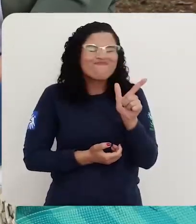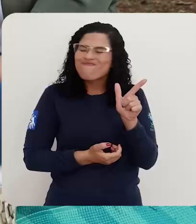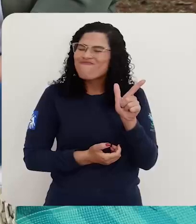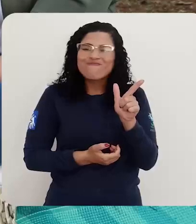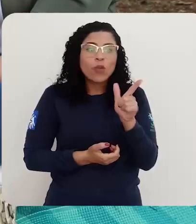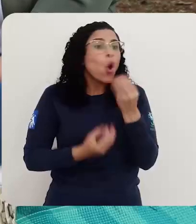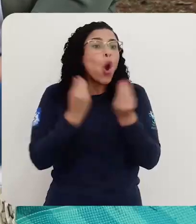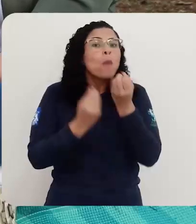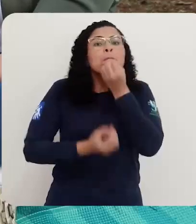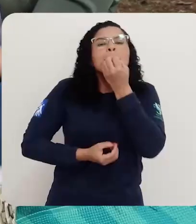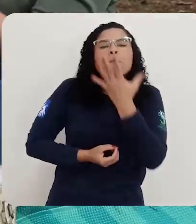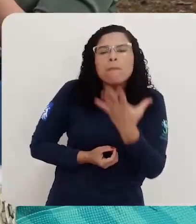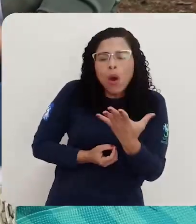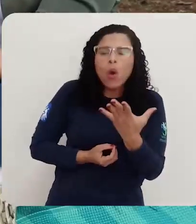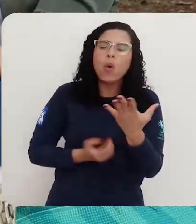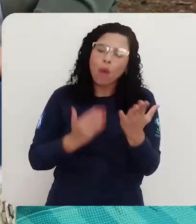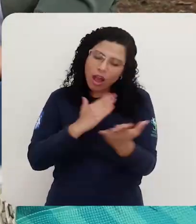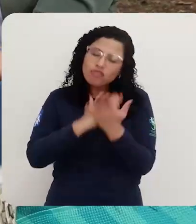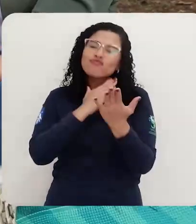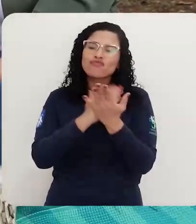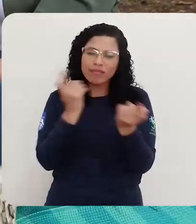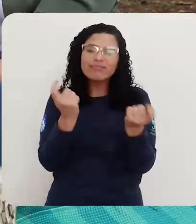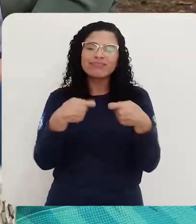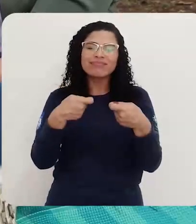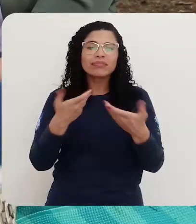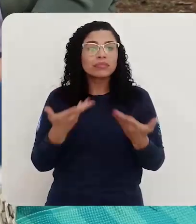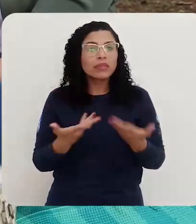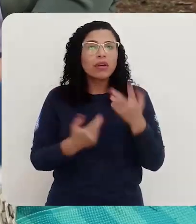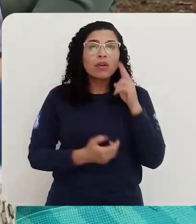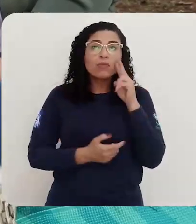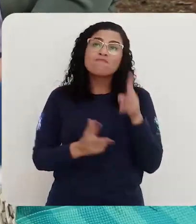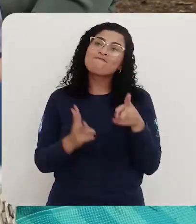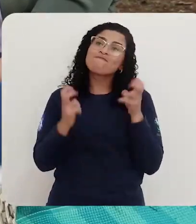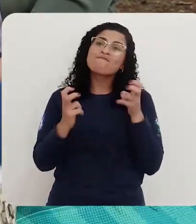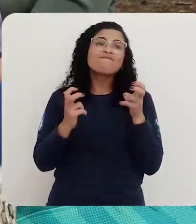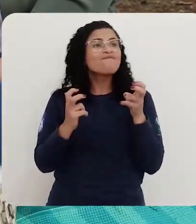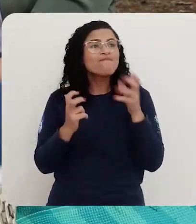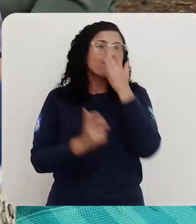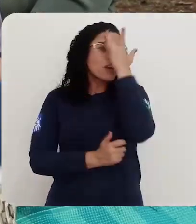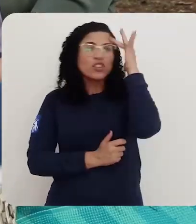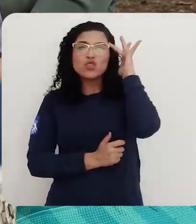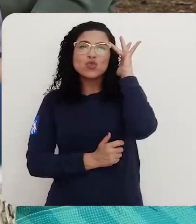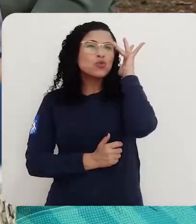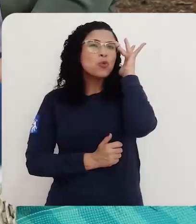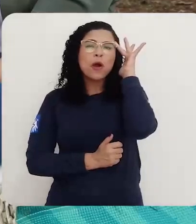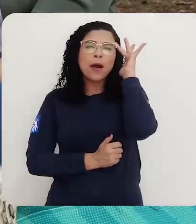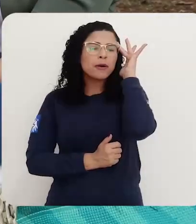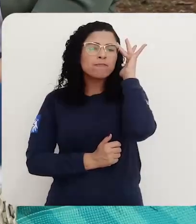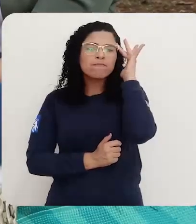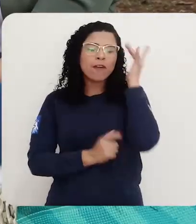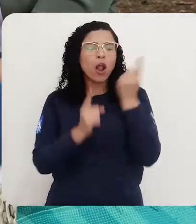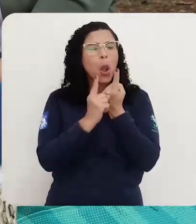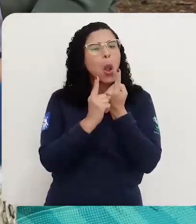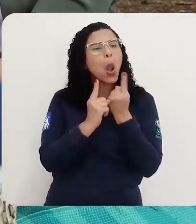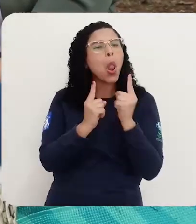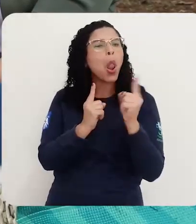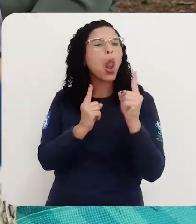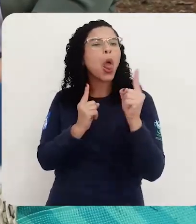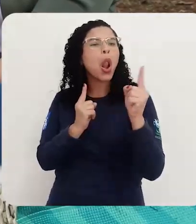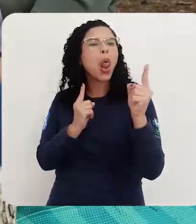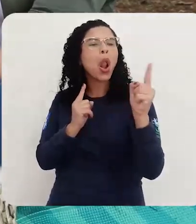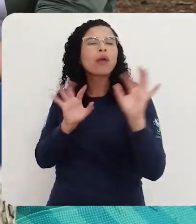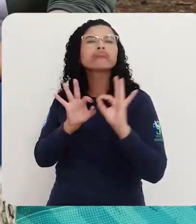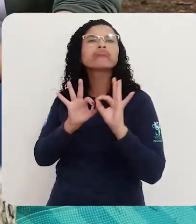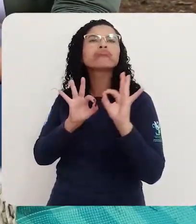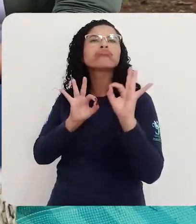outro ser e o como isso é bom barulho, e agradável, né? Justamente. Então eu vejo que as pessoas têm se